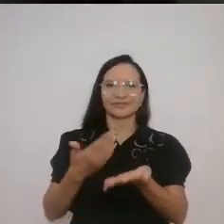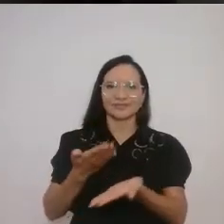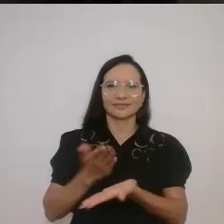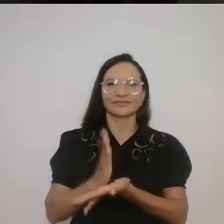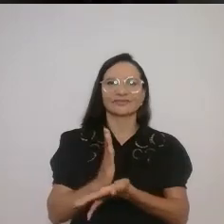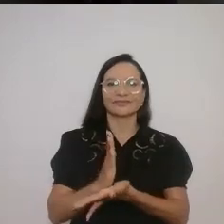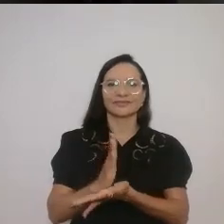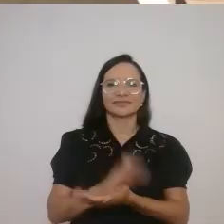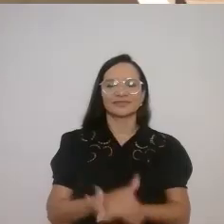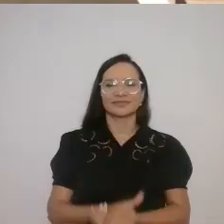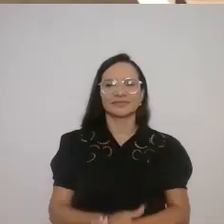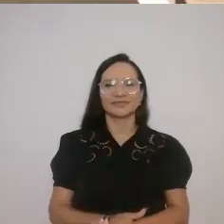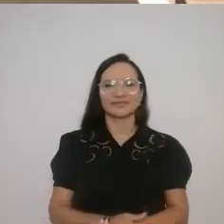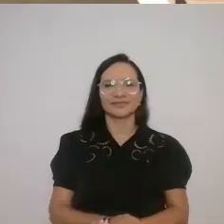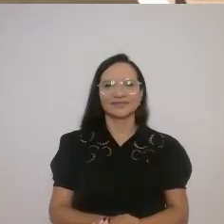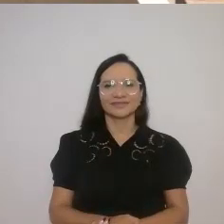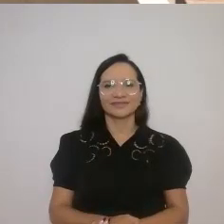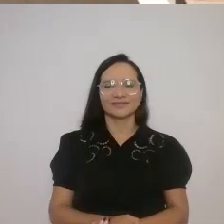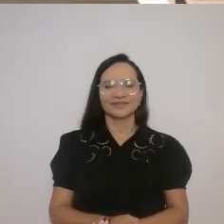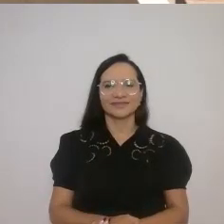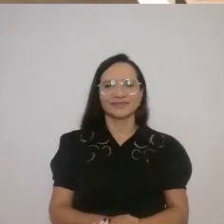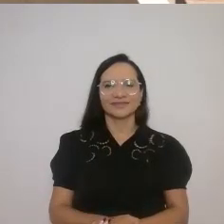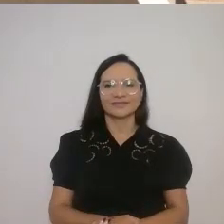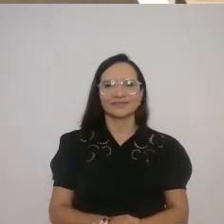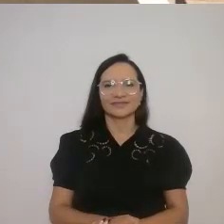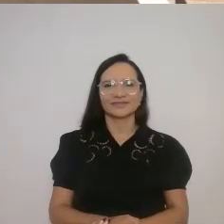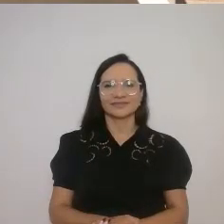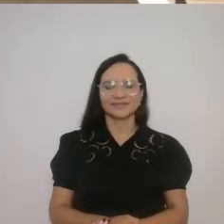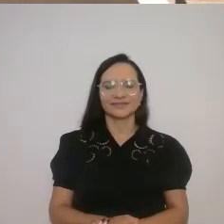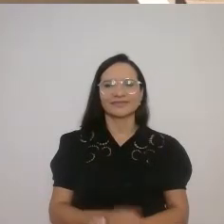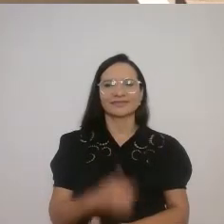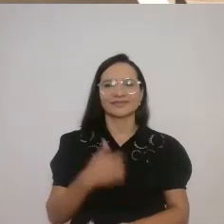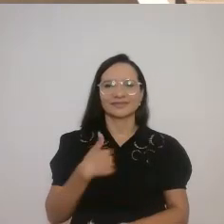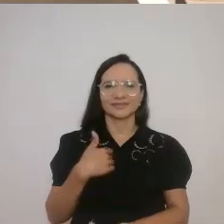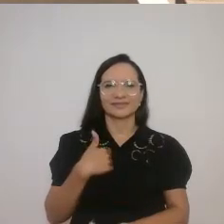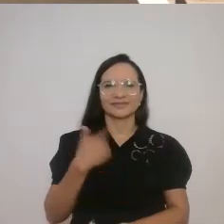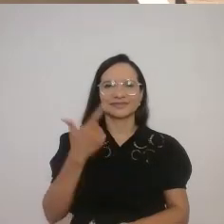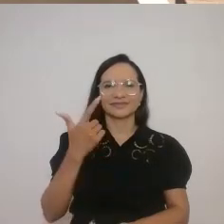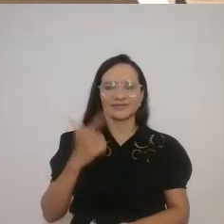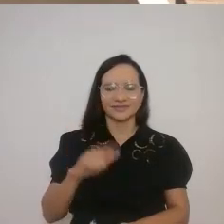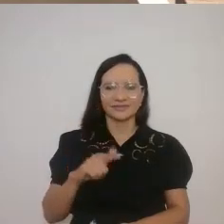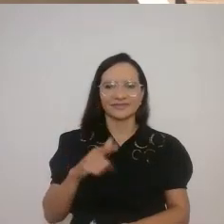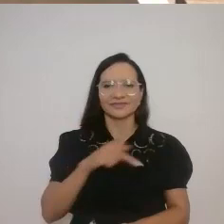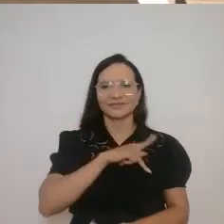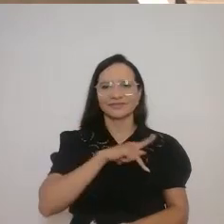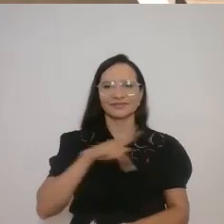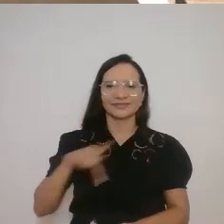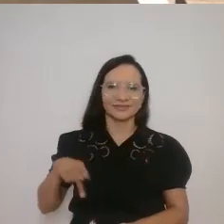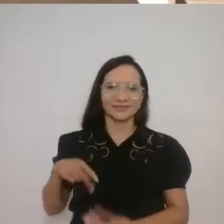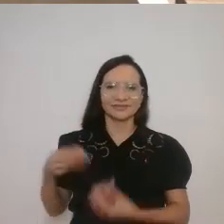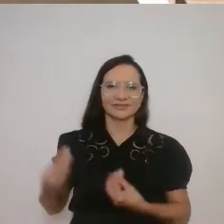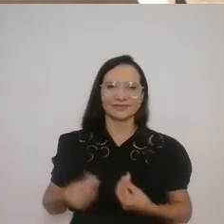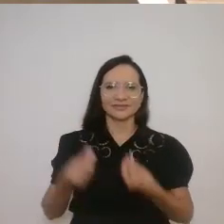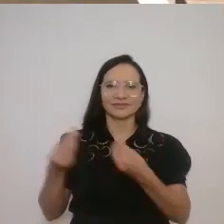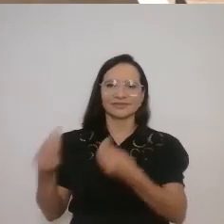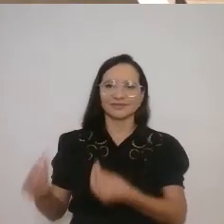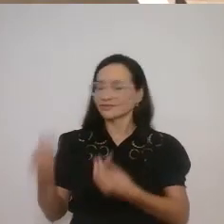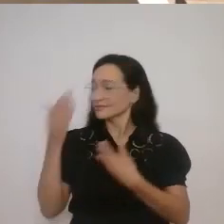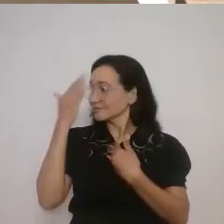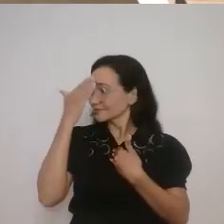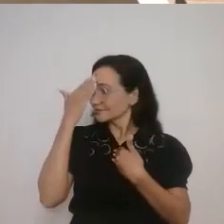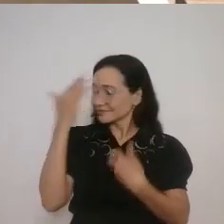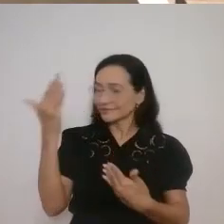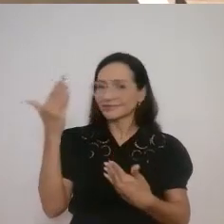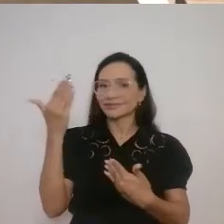tem 15, eu tenho 14. Devolvo a presidência ao desembargador Amilcar Maia. Agradeço enormemente, principalmente em nome do meu